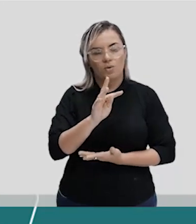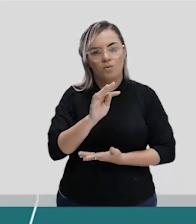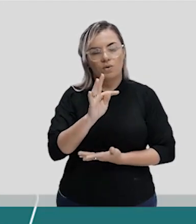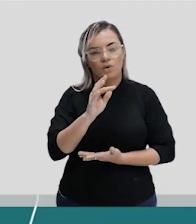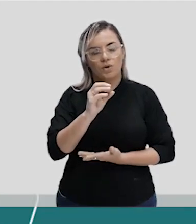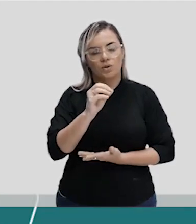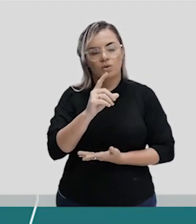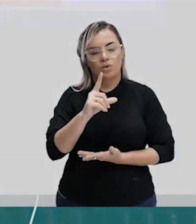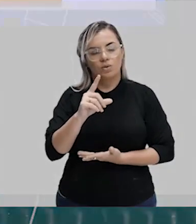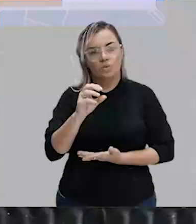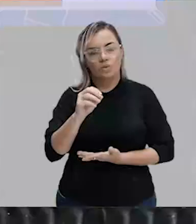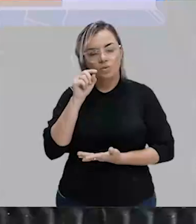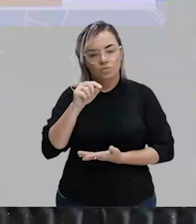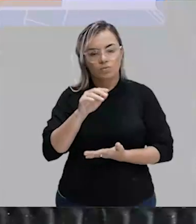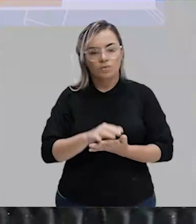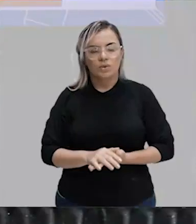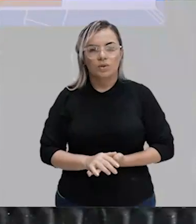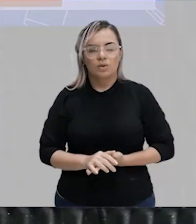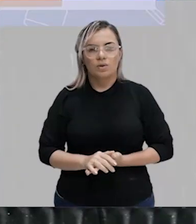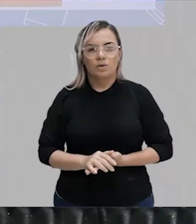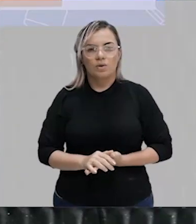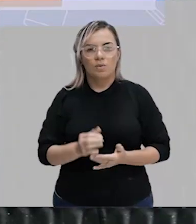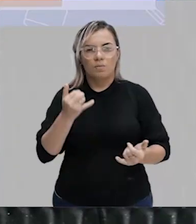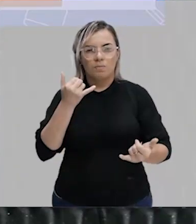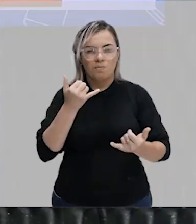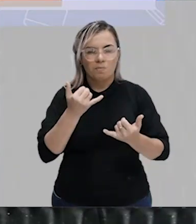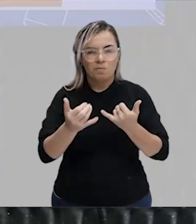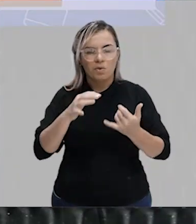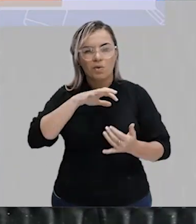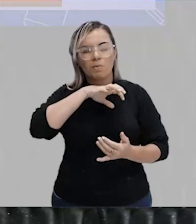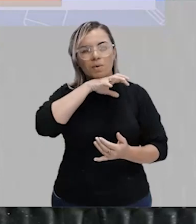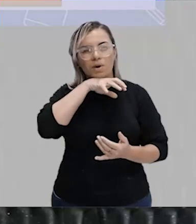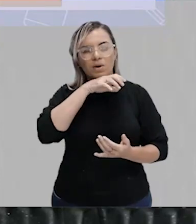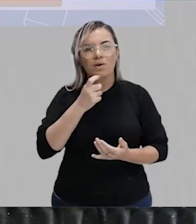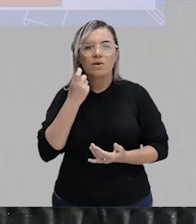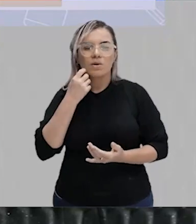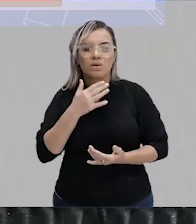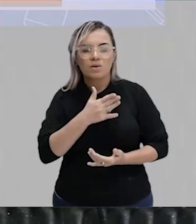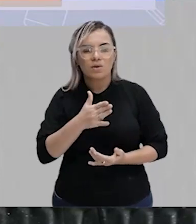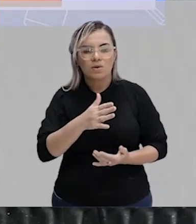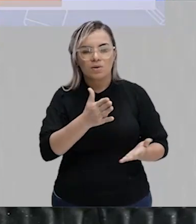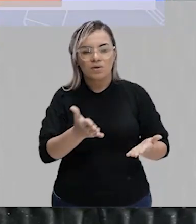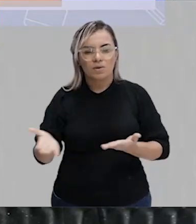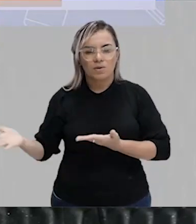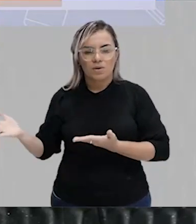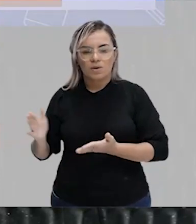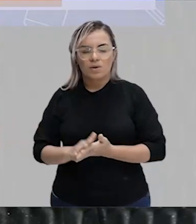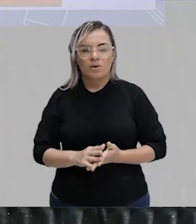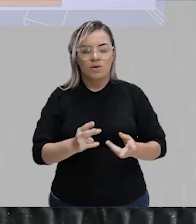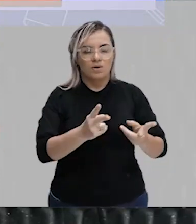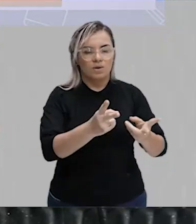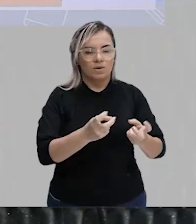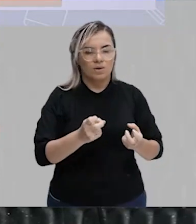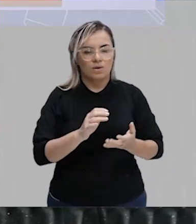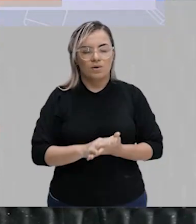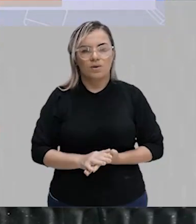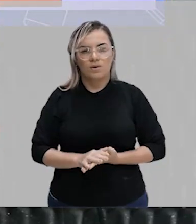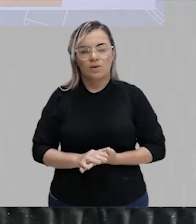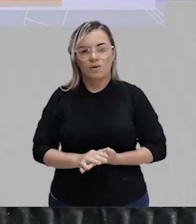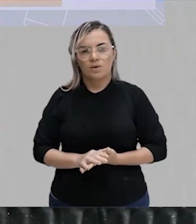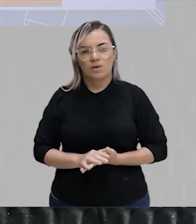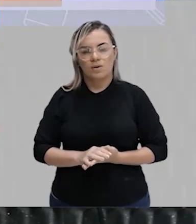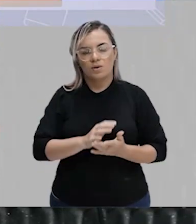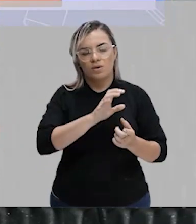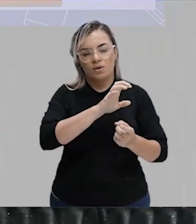animal parecido com um peixe. Então, como ele tem muito pouco vitelo, você vai perceber que esse ovo ele vai sofrer